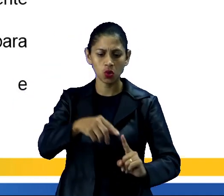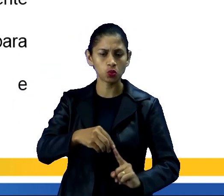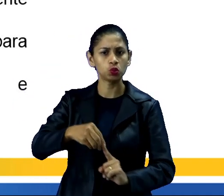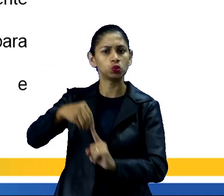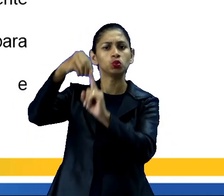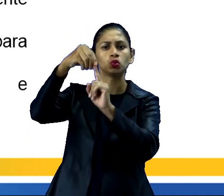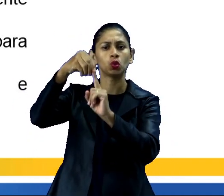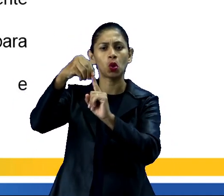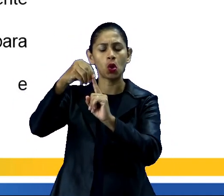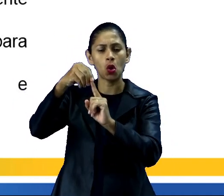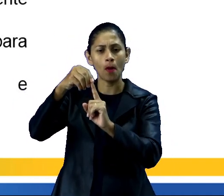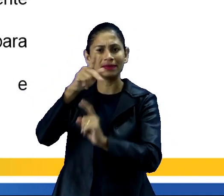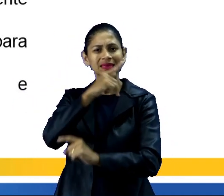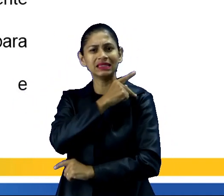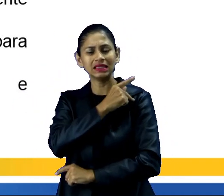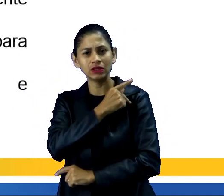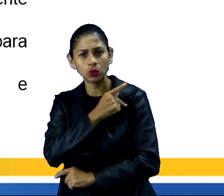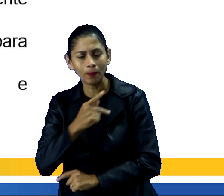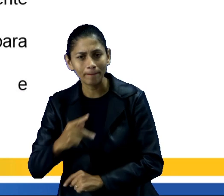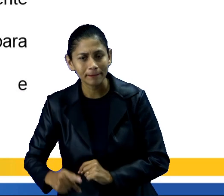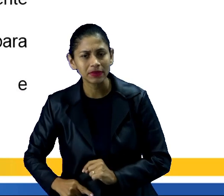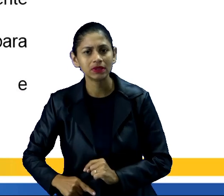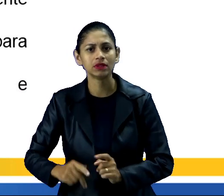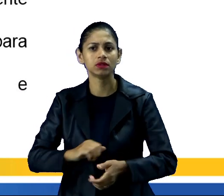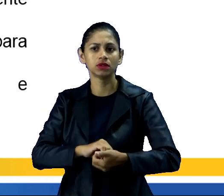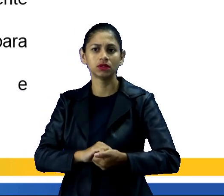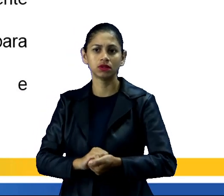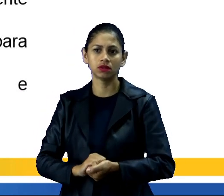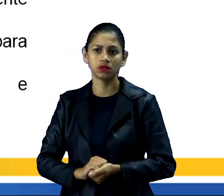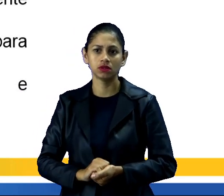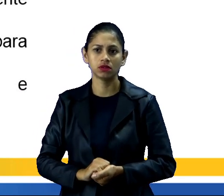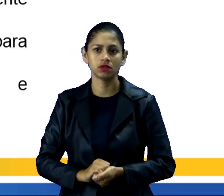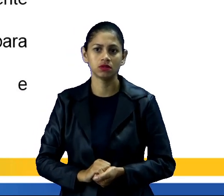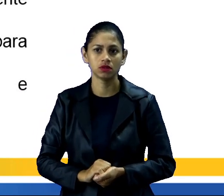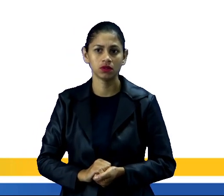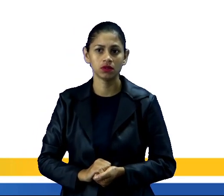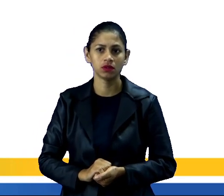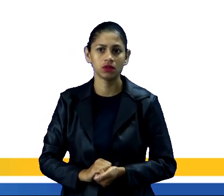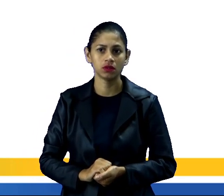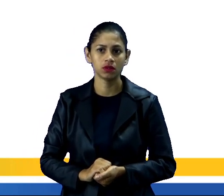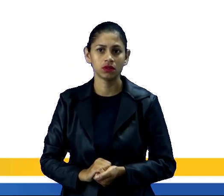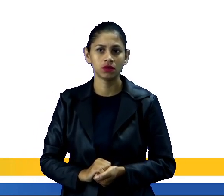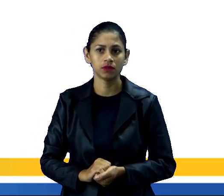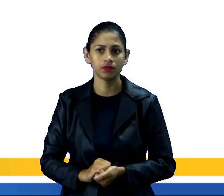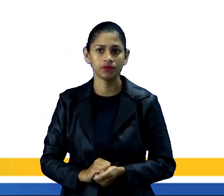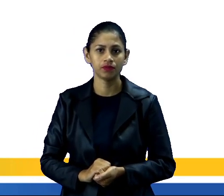esse nacionalismo se transforma no ultranacionalismo, tá?